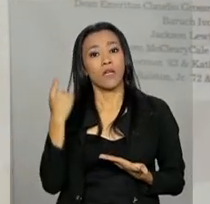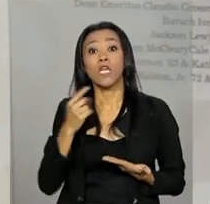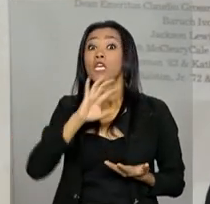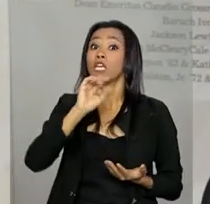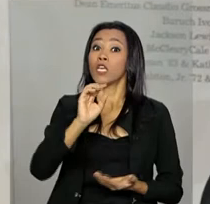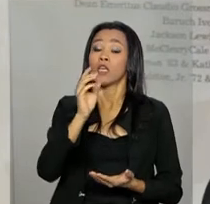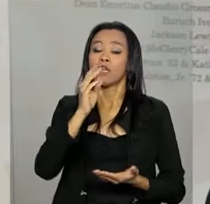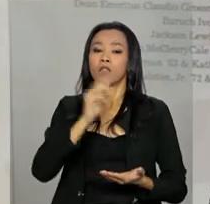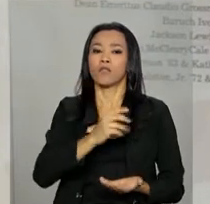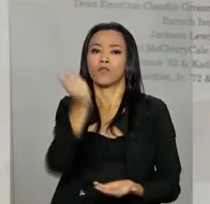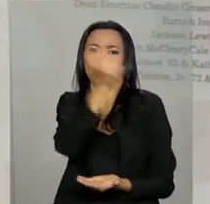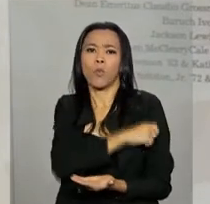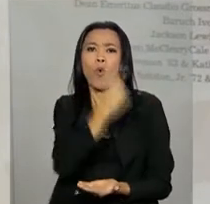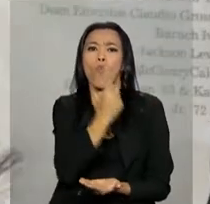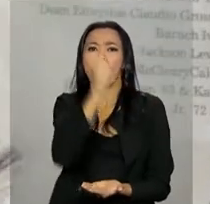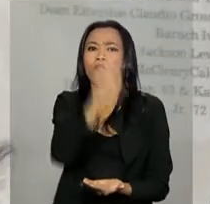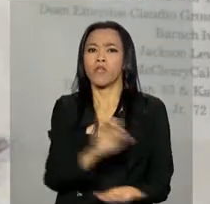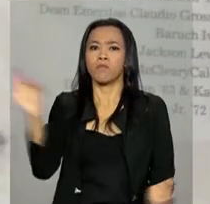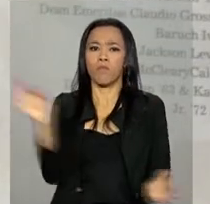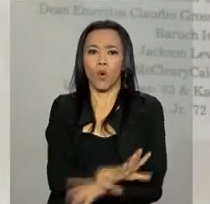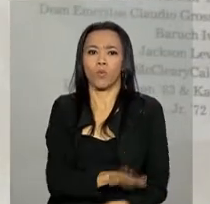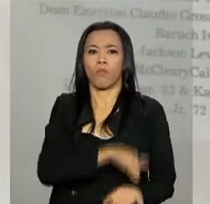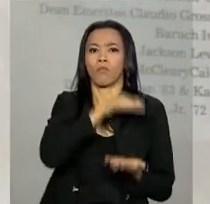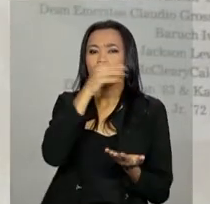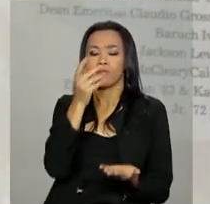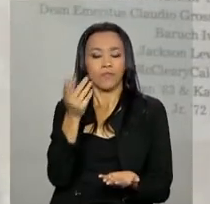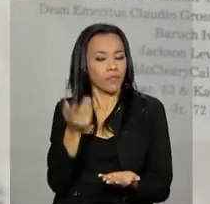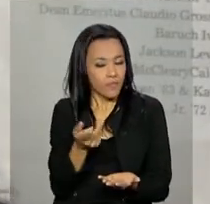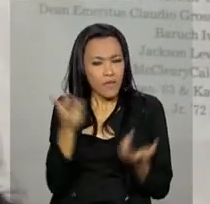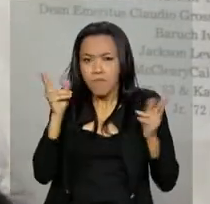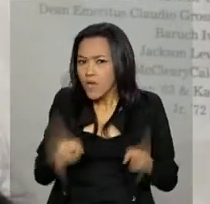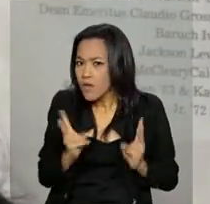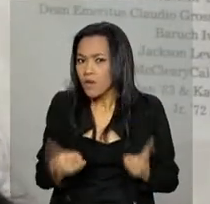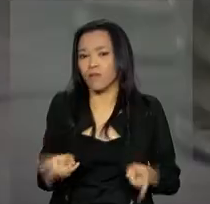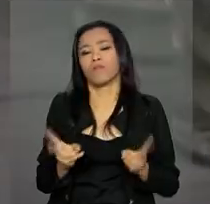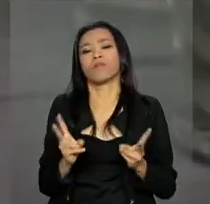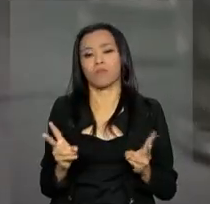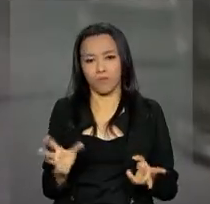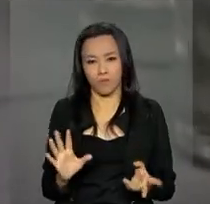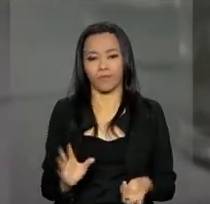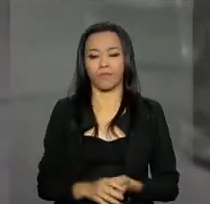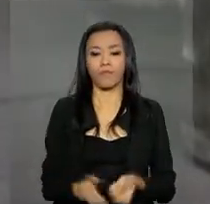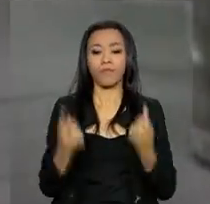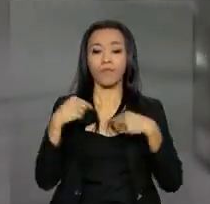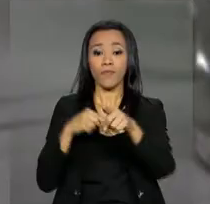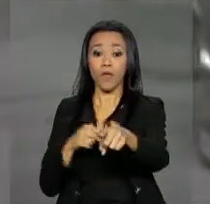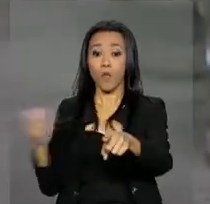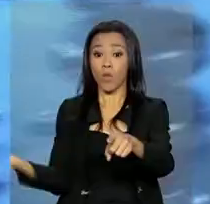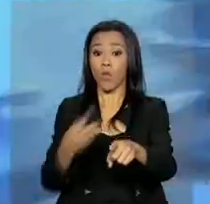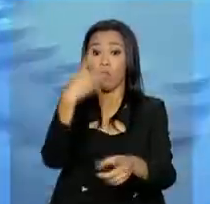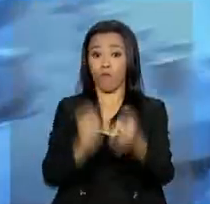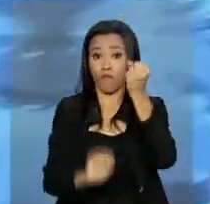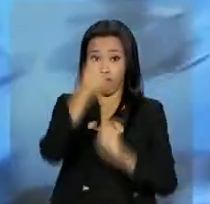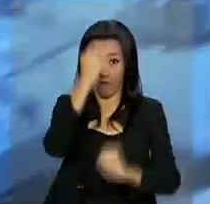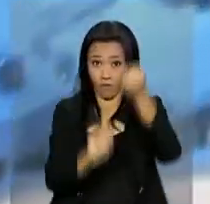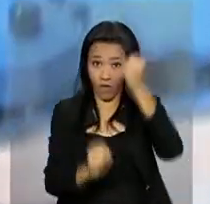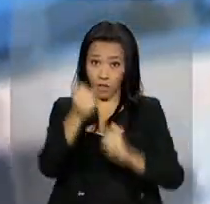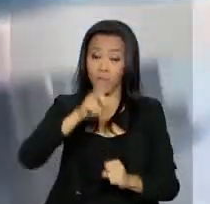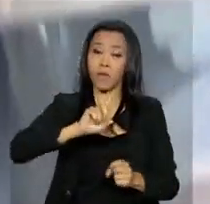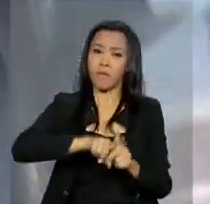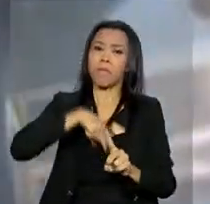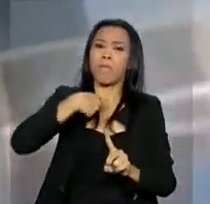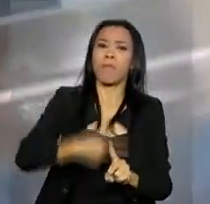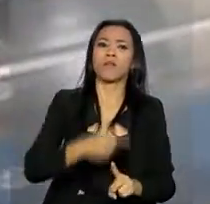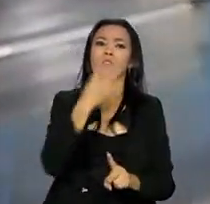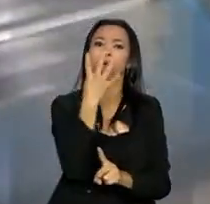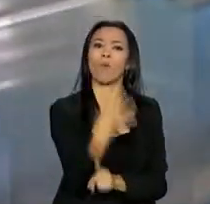tem a mesma quantidade de 4 o ministro também anunciou que a partir de novembro uma nova fábrica vai passar a produzir mais quatro